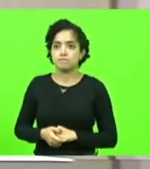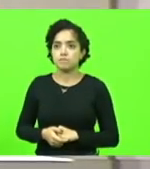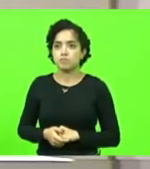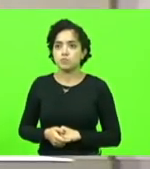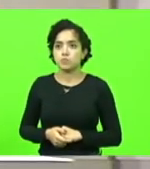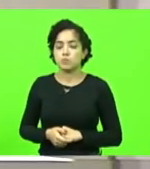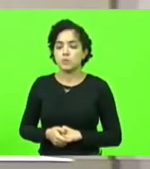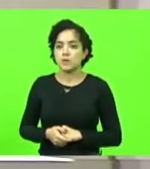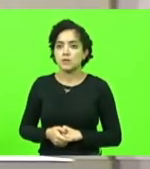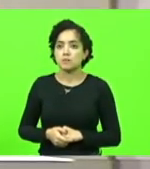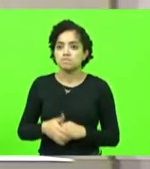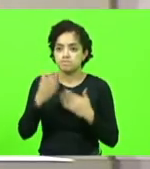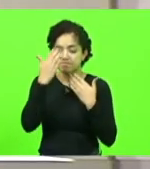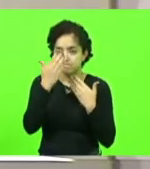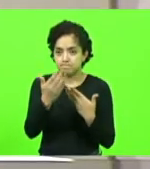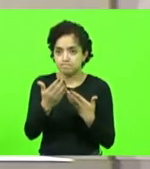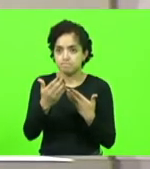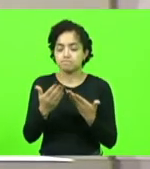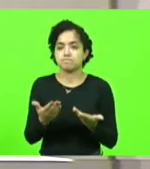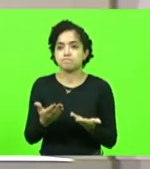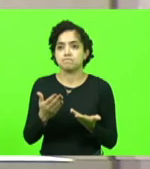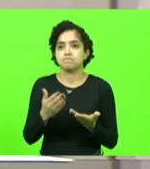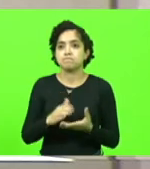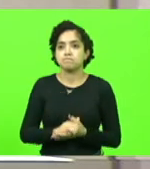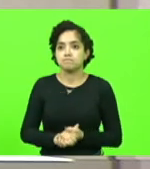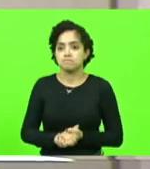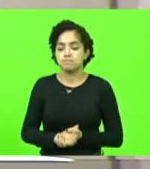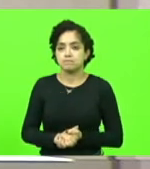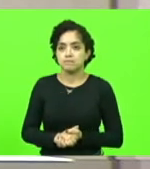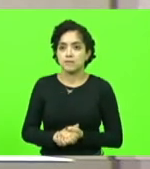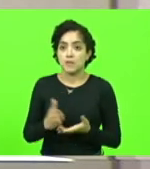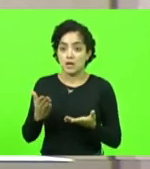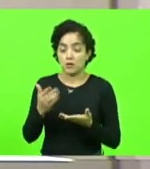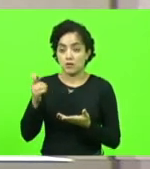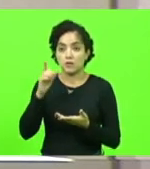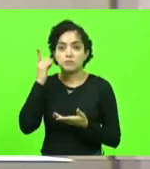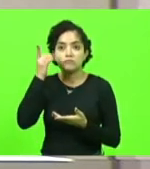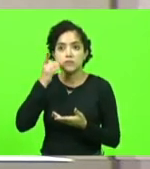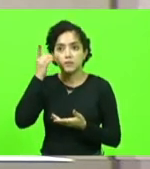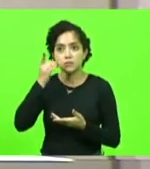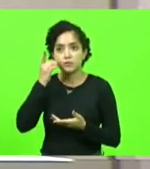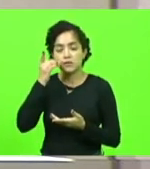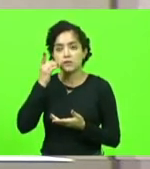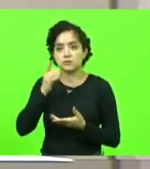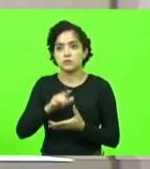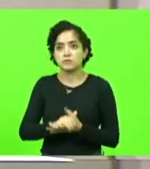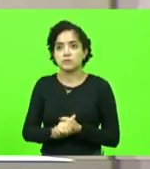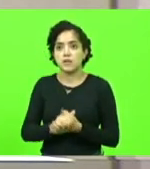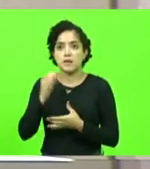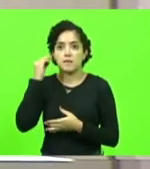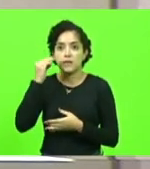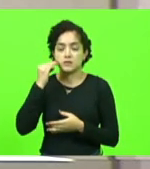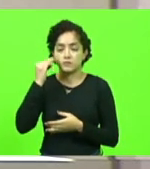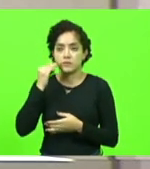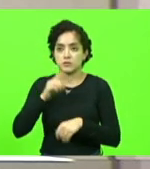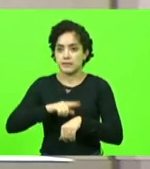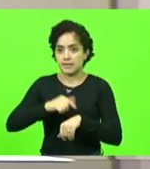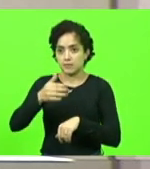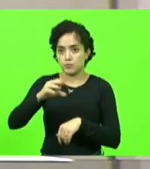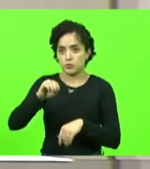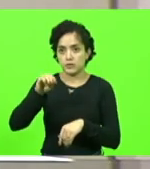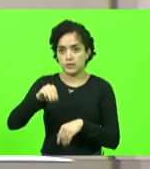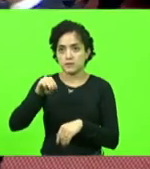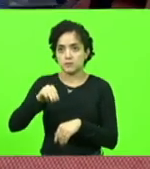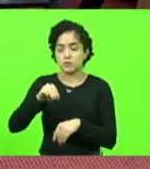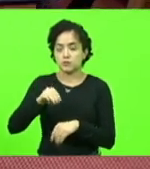Obrigado, deputado Bruno de Souza. Obrigado. Próximo deputado, Márcio Machado. Vossa Excelência terá 10 minutos, deputado Márcio.